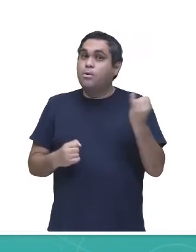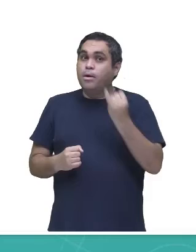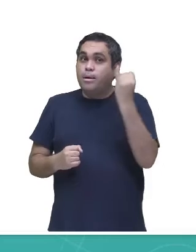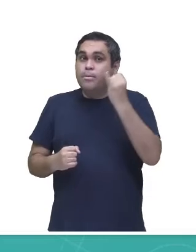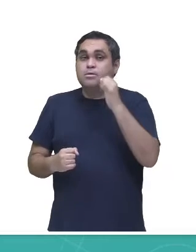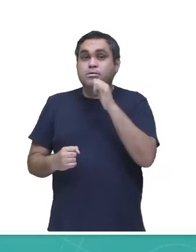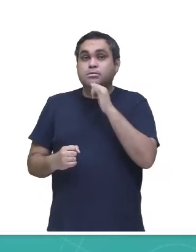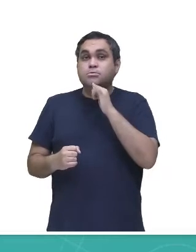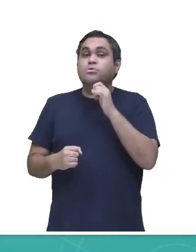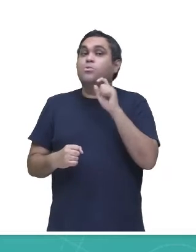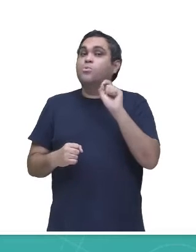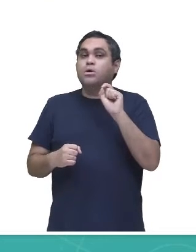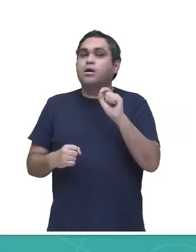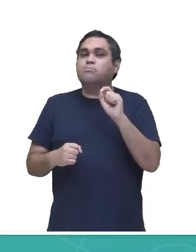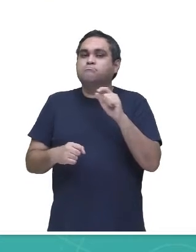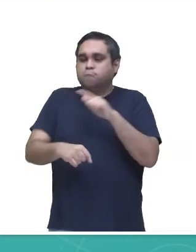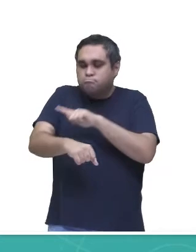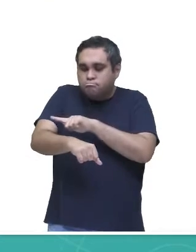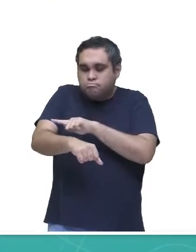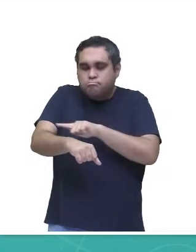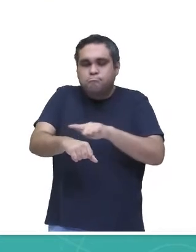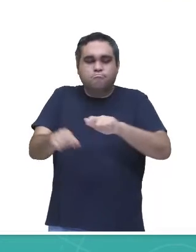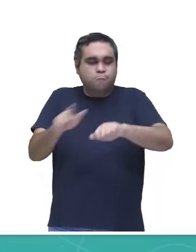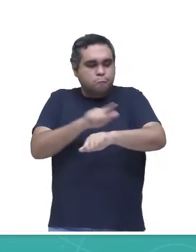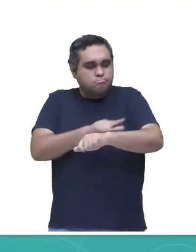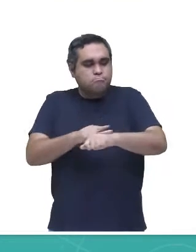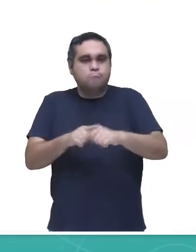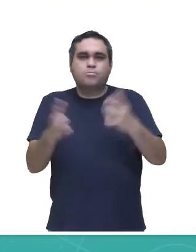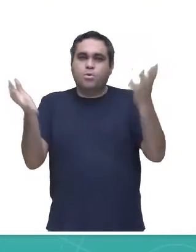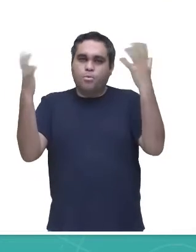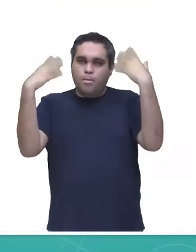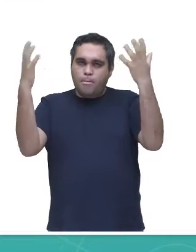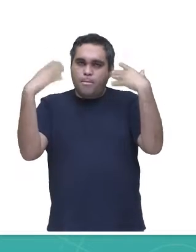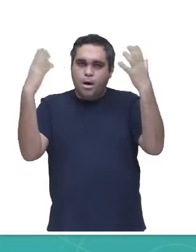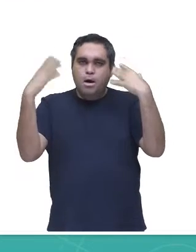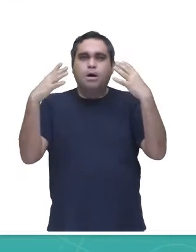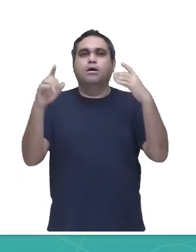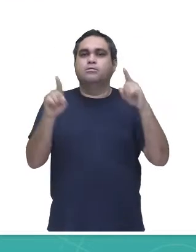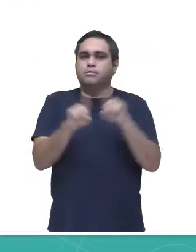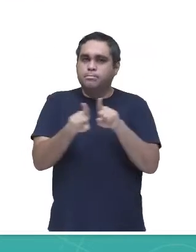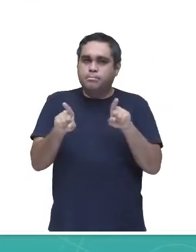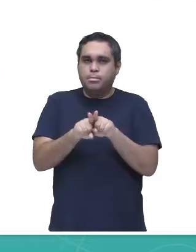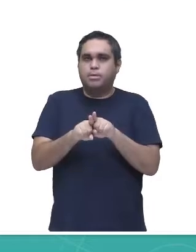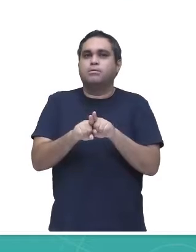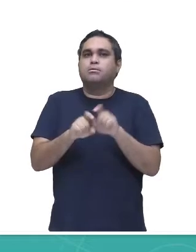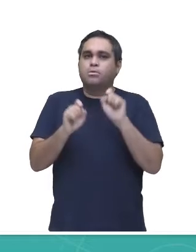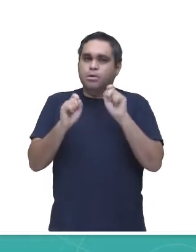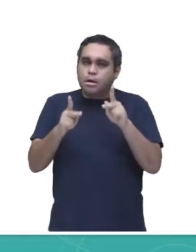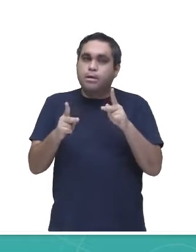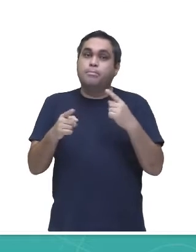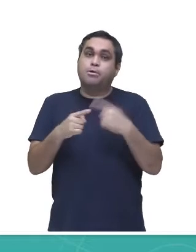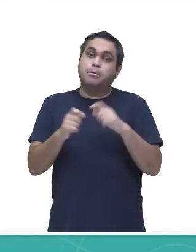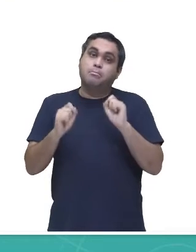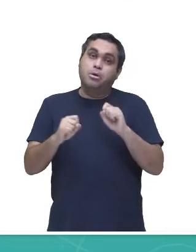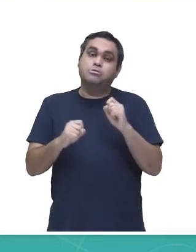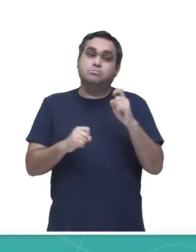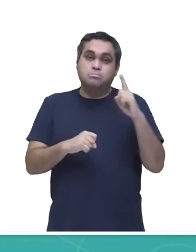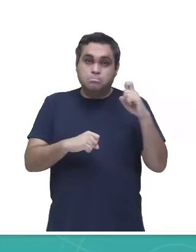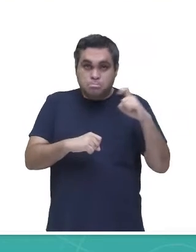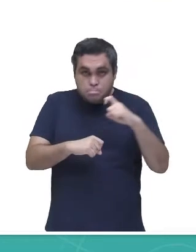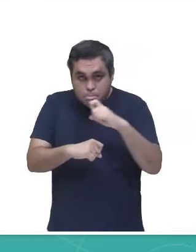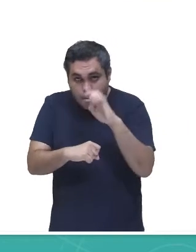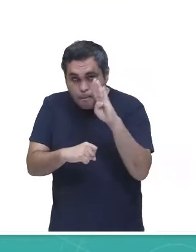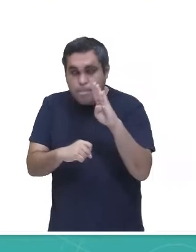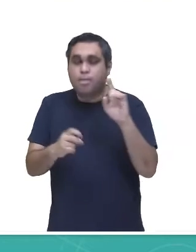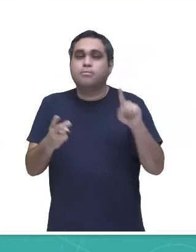ali, fazer sempre a higiene correta para evitar a proliferação de fungos, bactérias e também causar mau cheiro, tá? tá? E temos